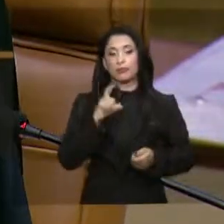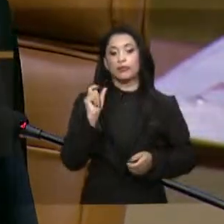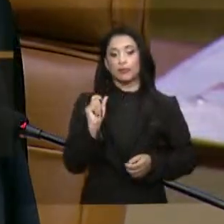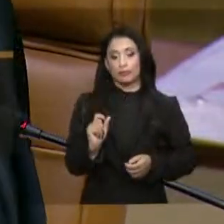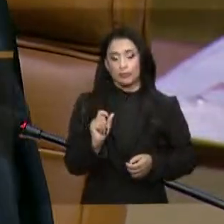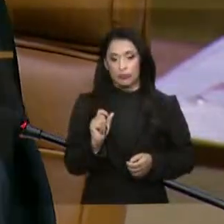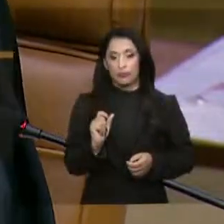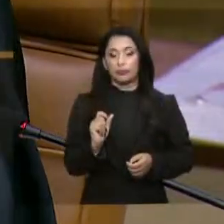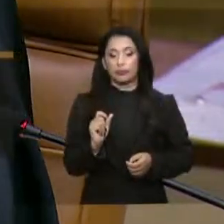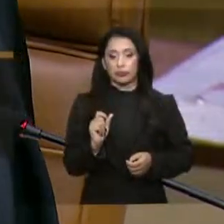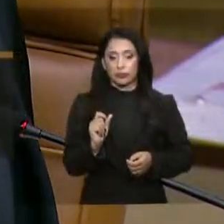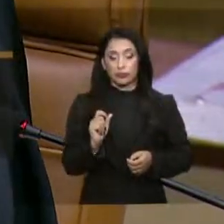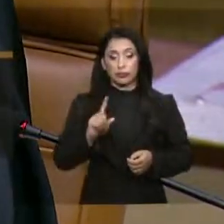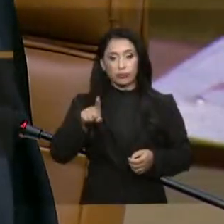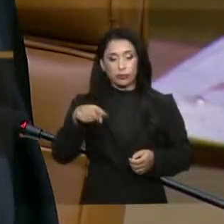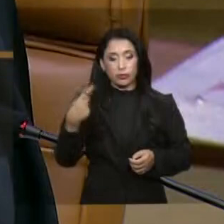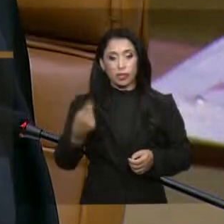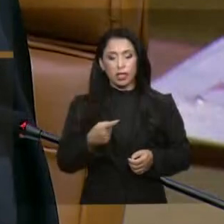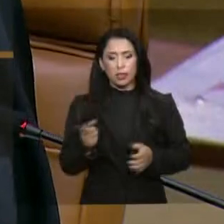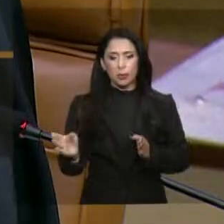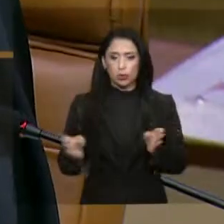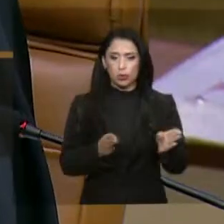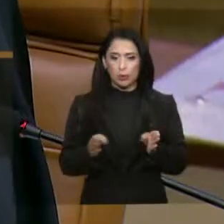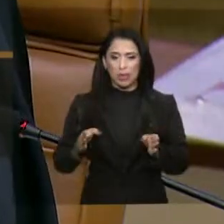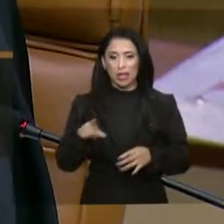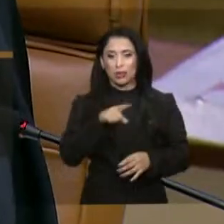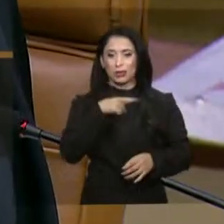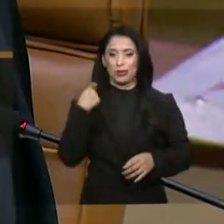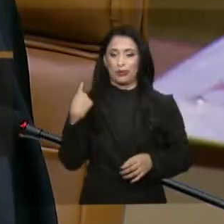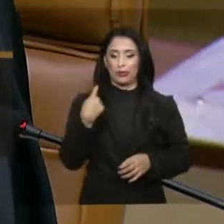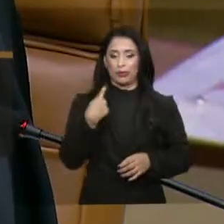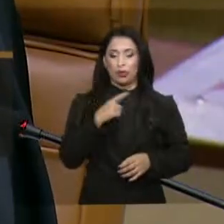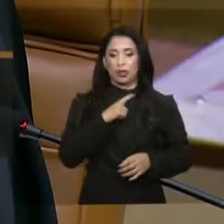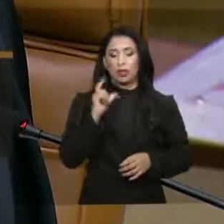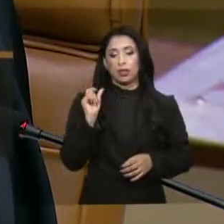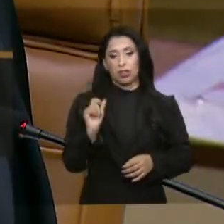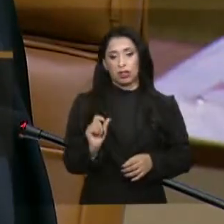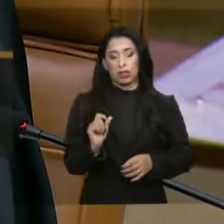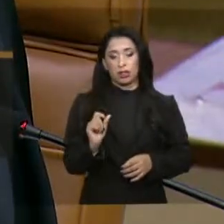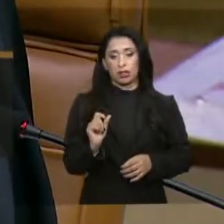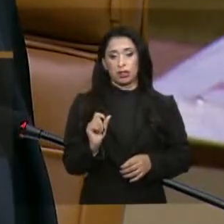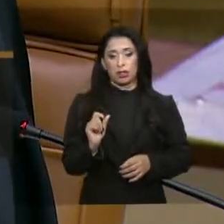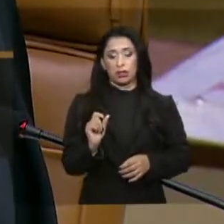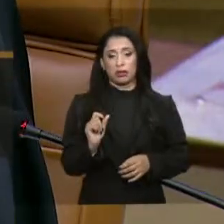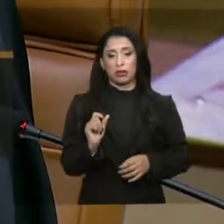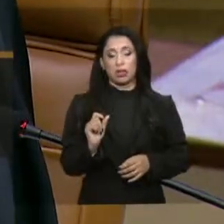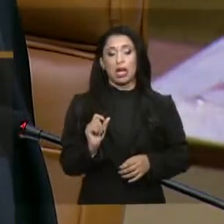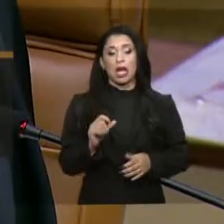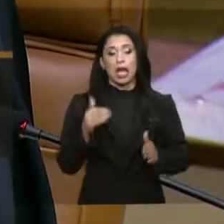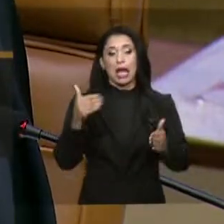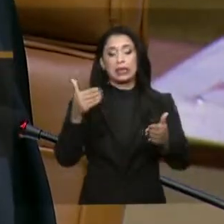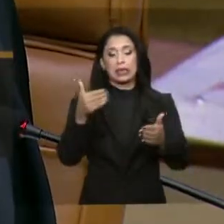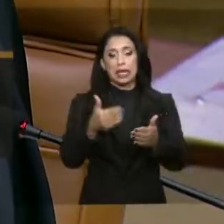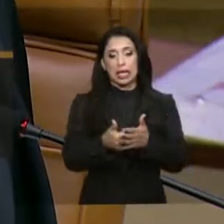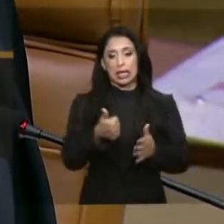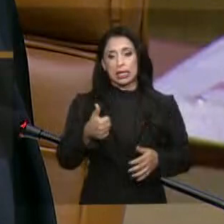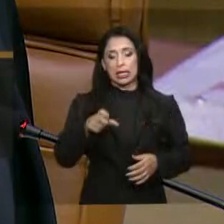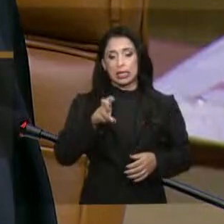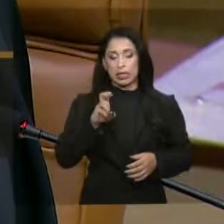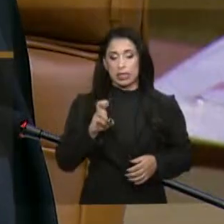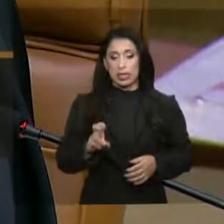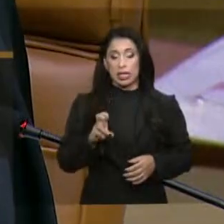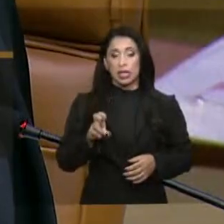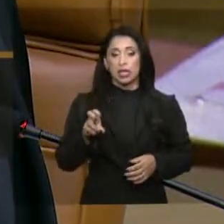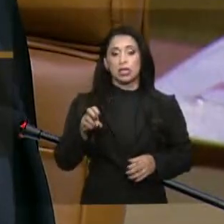28/9/2022, ou seja, após o decurso de prazo, porque a contestação seria até 15/9, essa